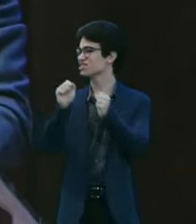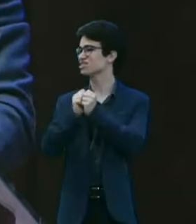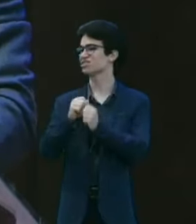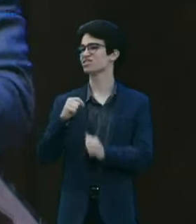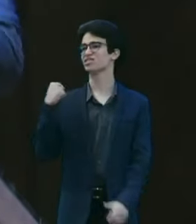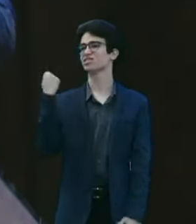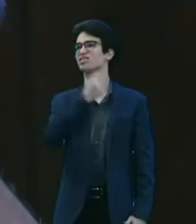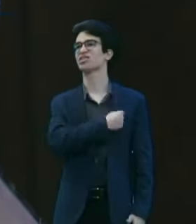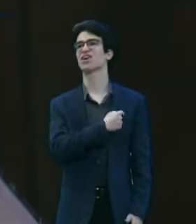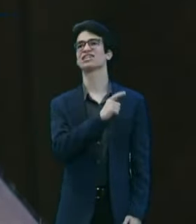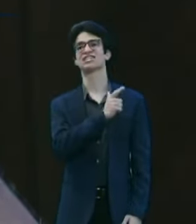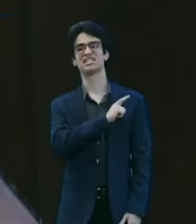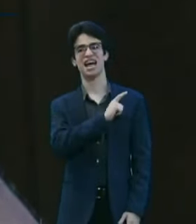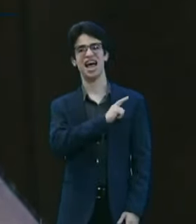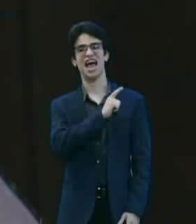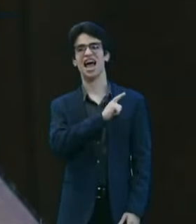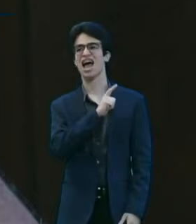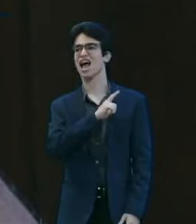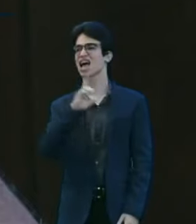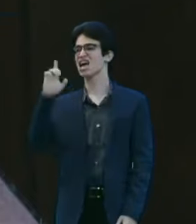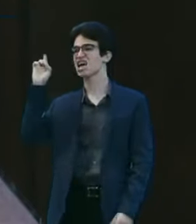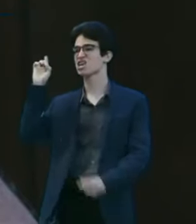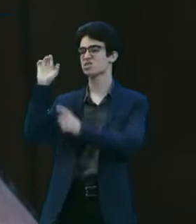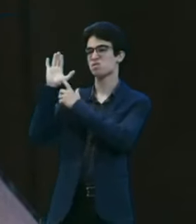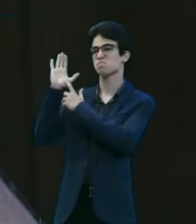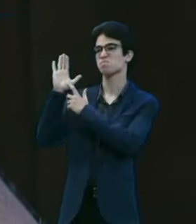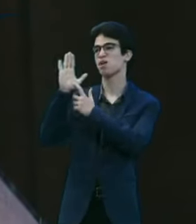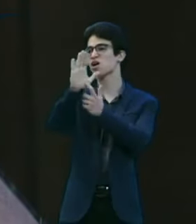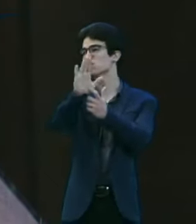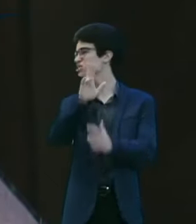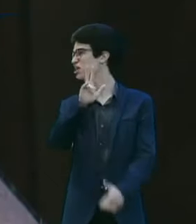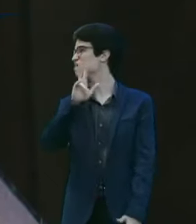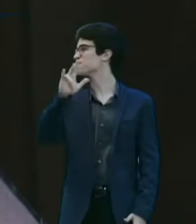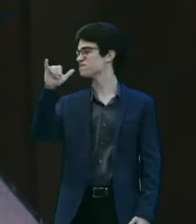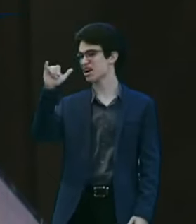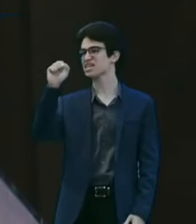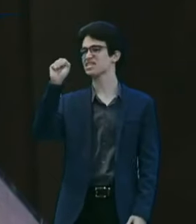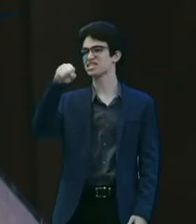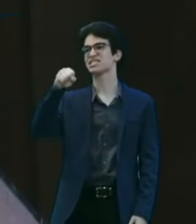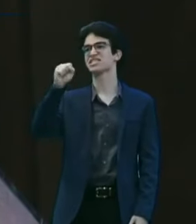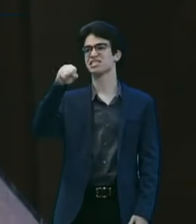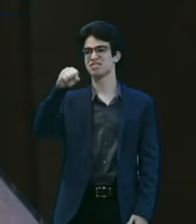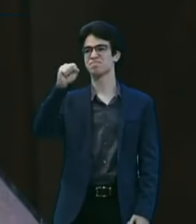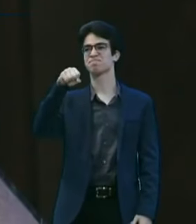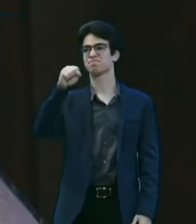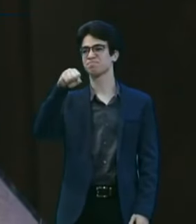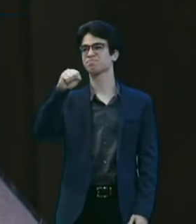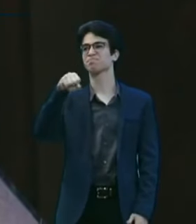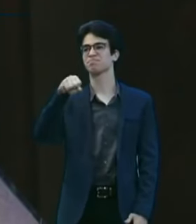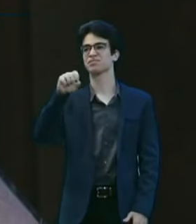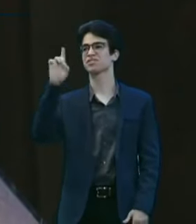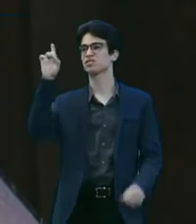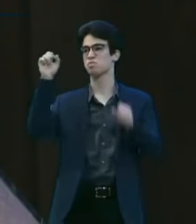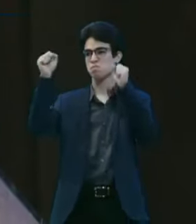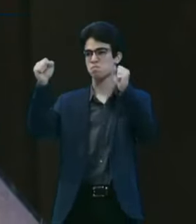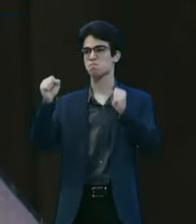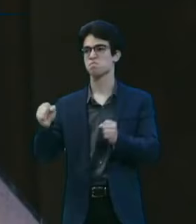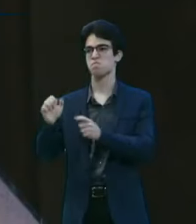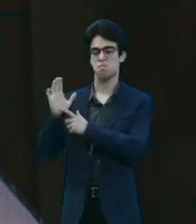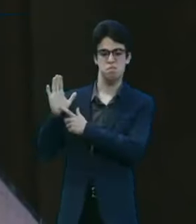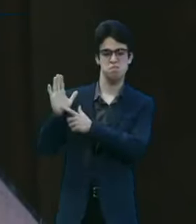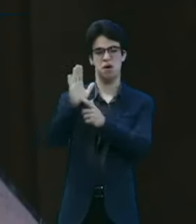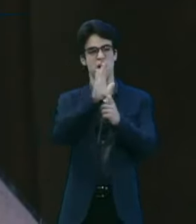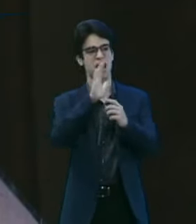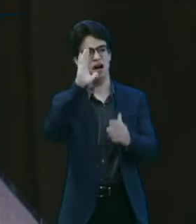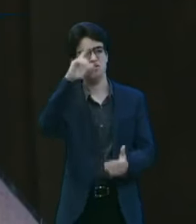nós. Ele vai se revelar hoje aqui com poder nesta casa.